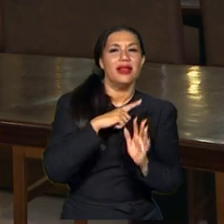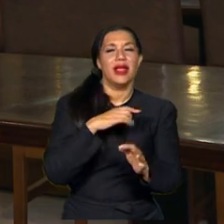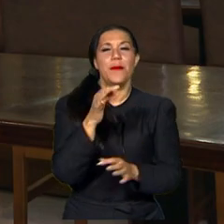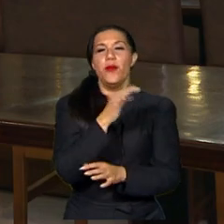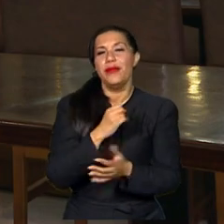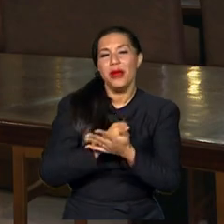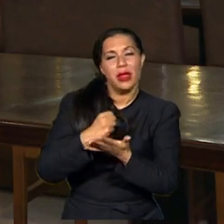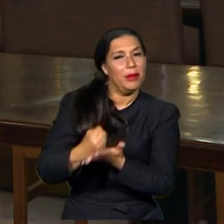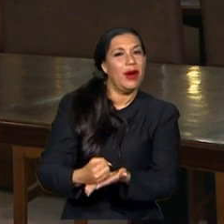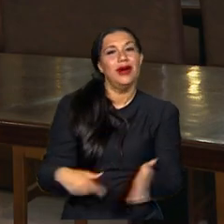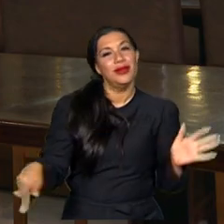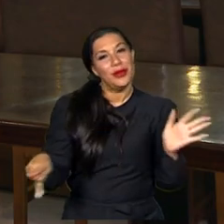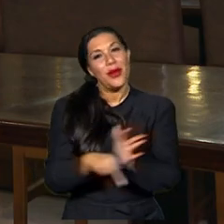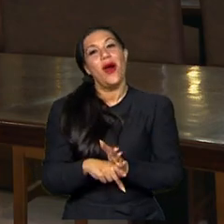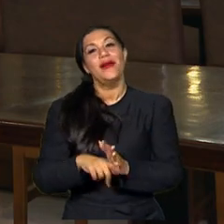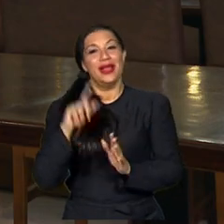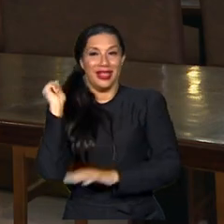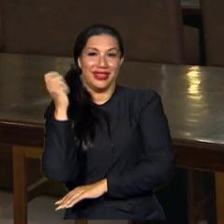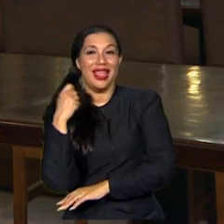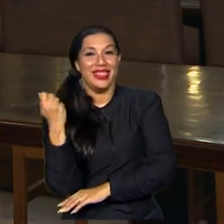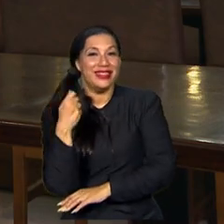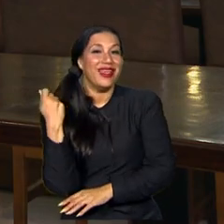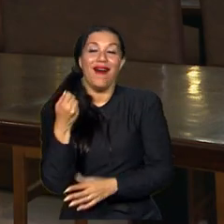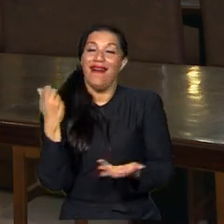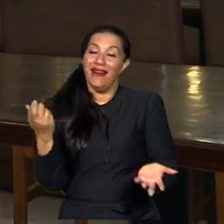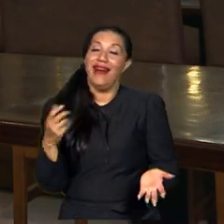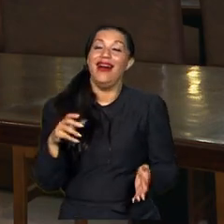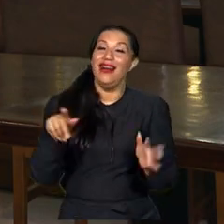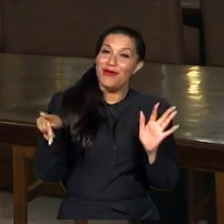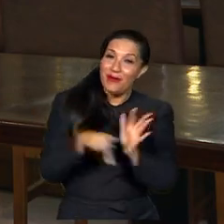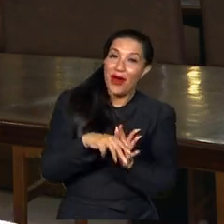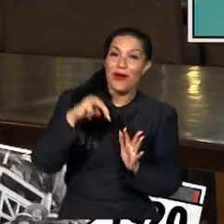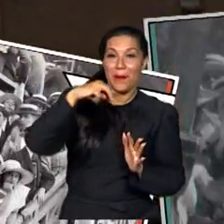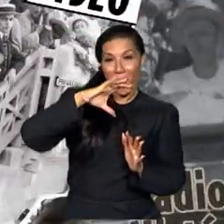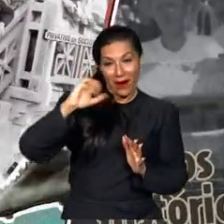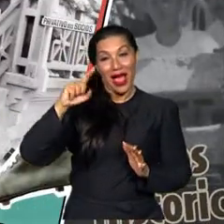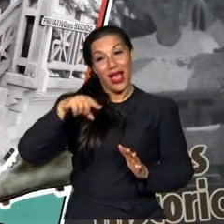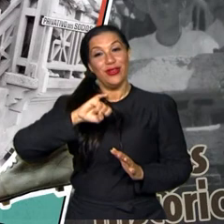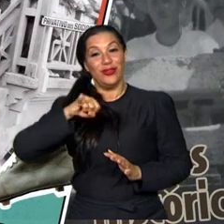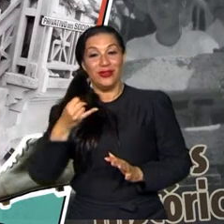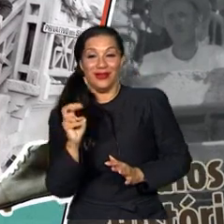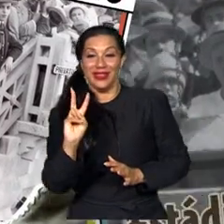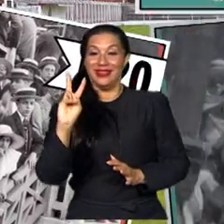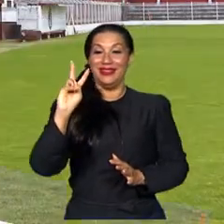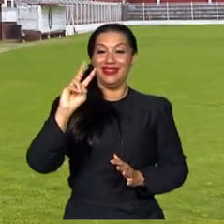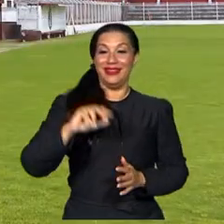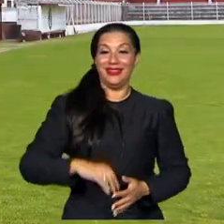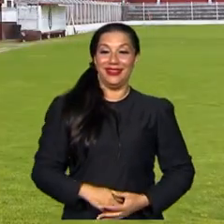passaporte, então tem que ter a sua seleção. Então a seleção da Moca é o Juventus.